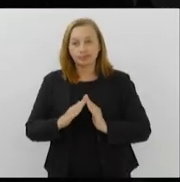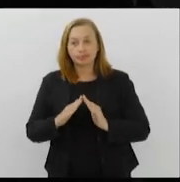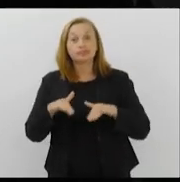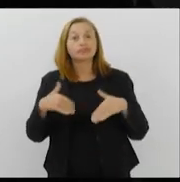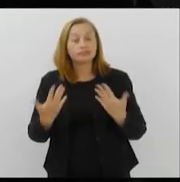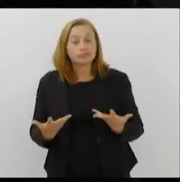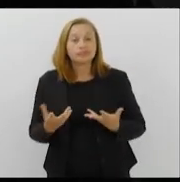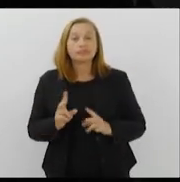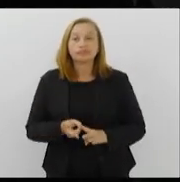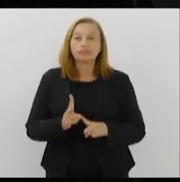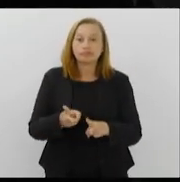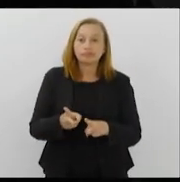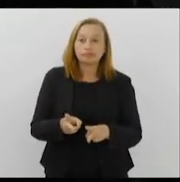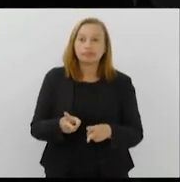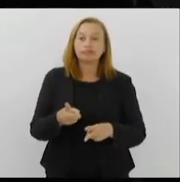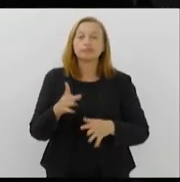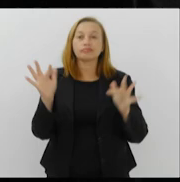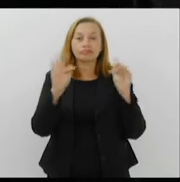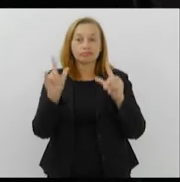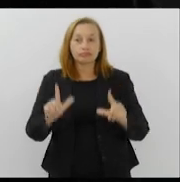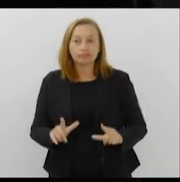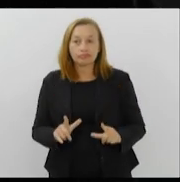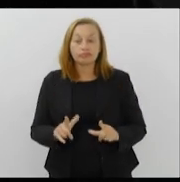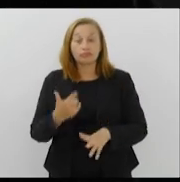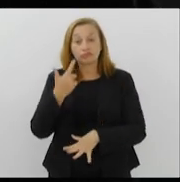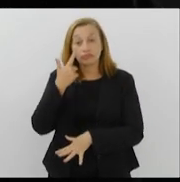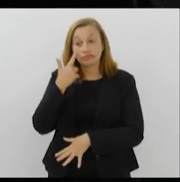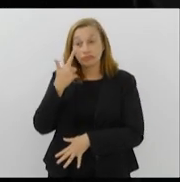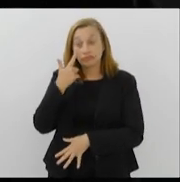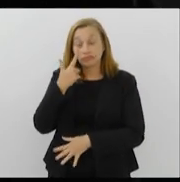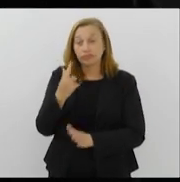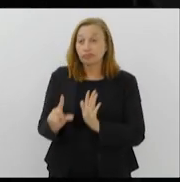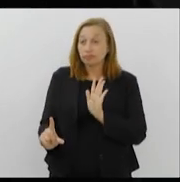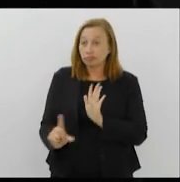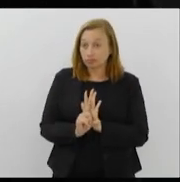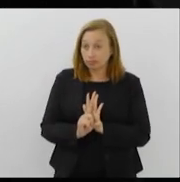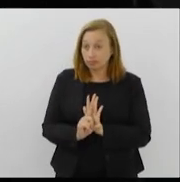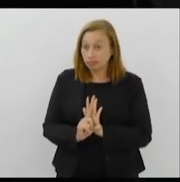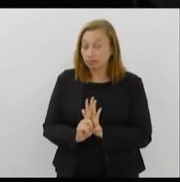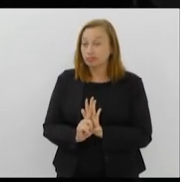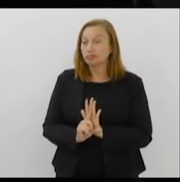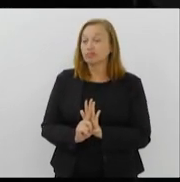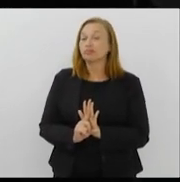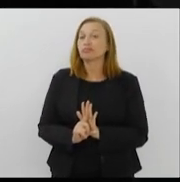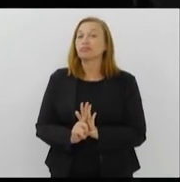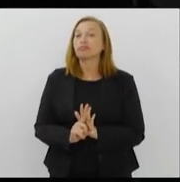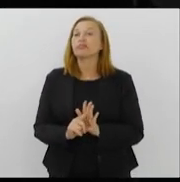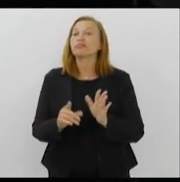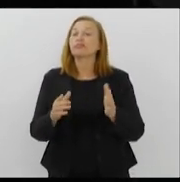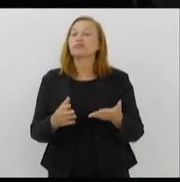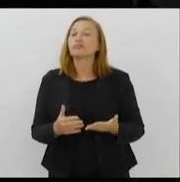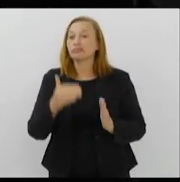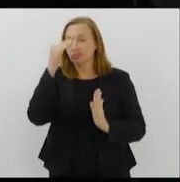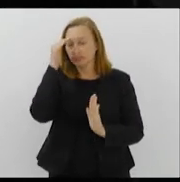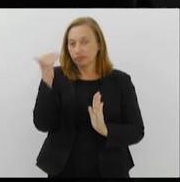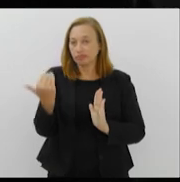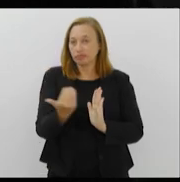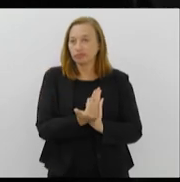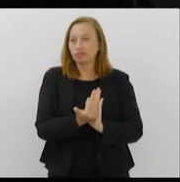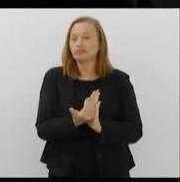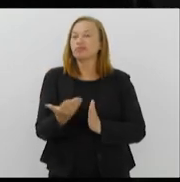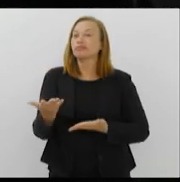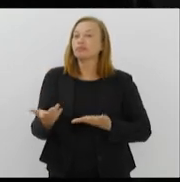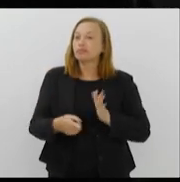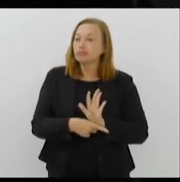gente sempre fica muito satisfeita quando vê uma lei sendo concretizada e servindo